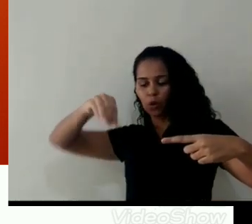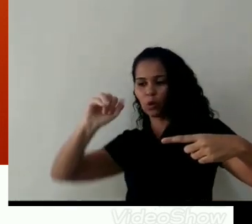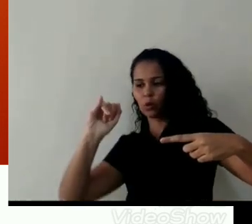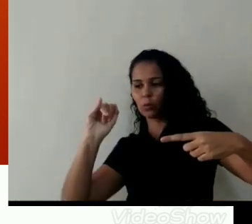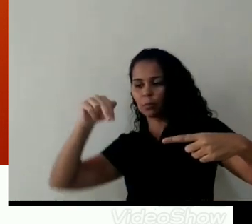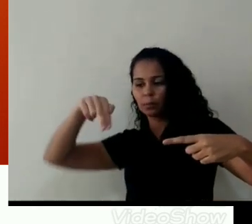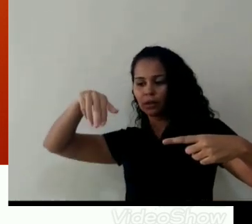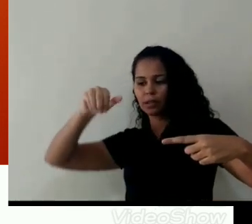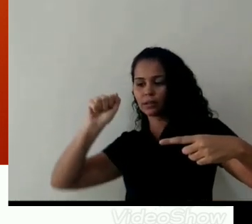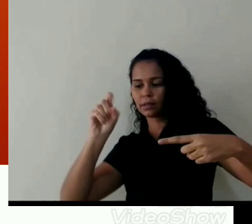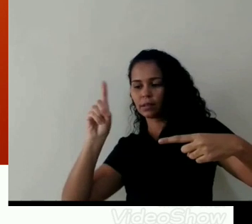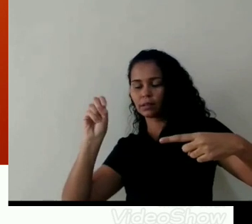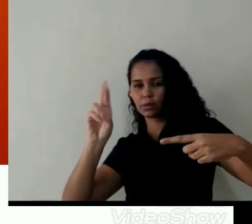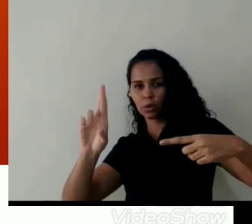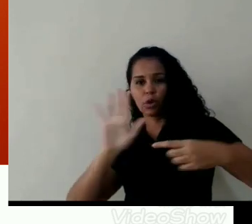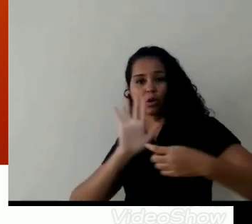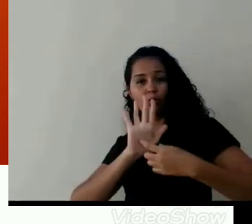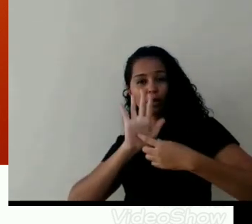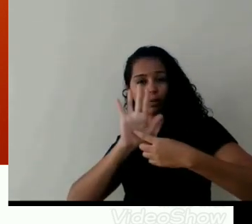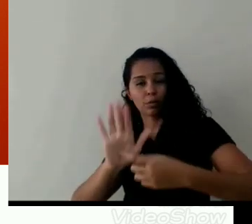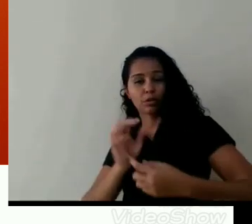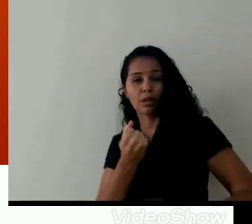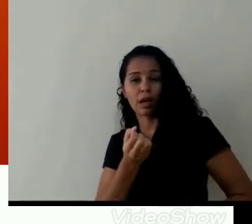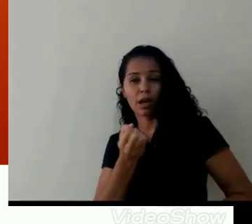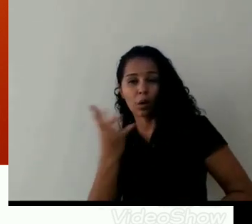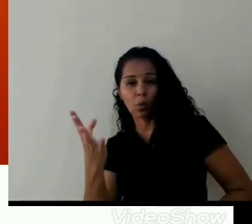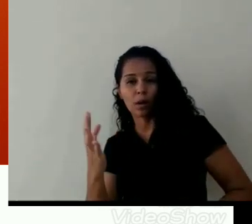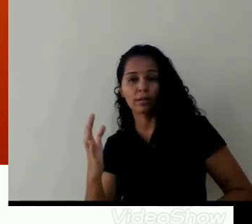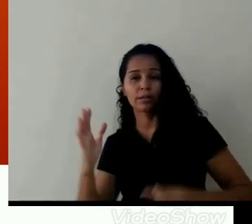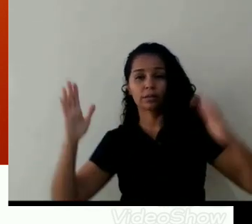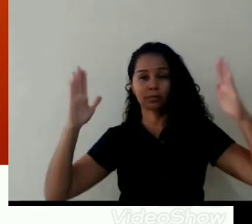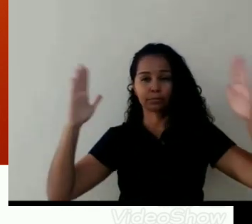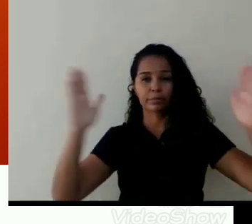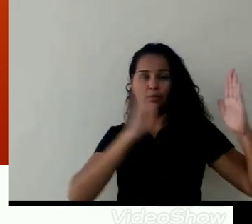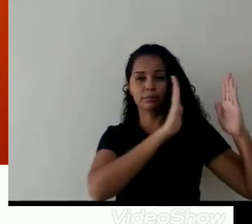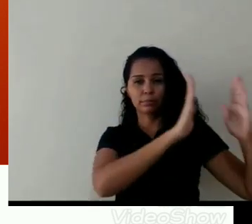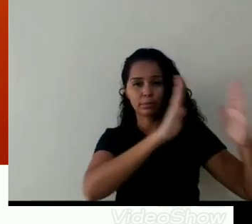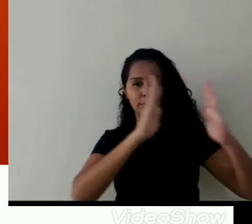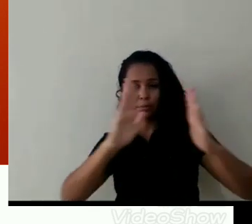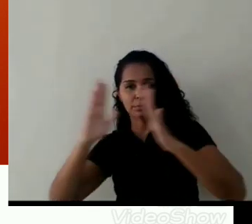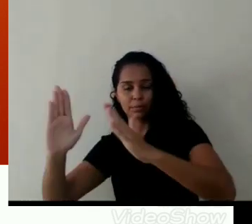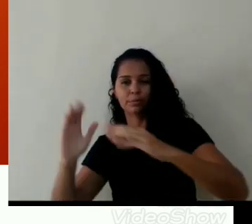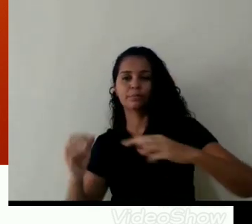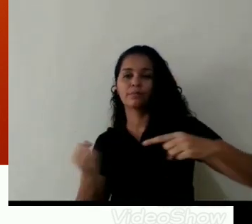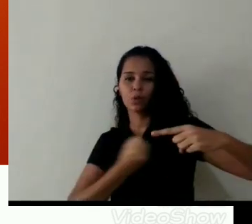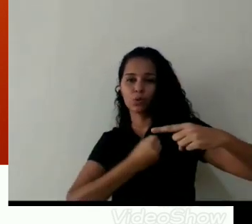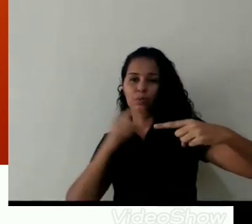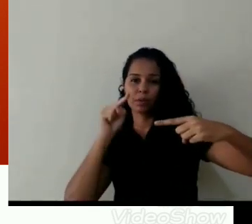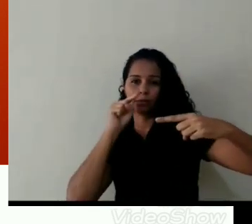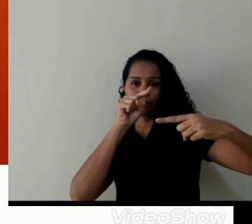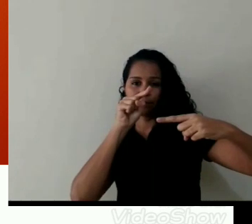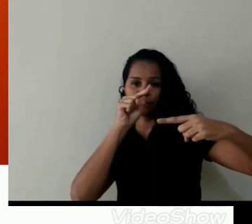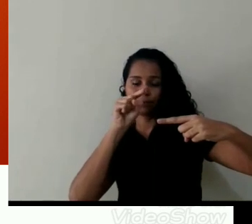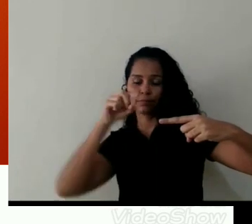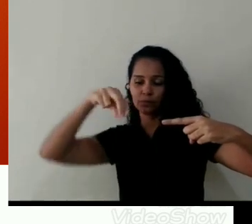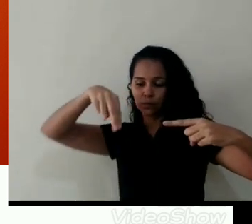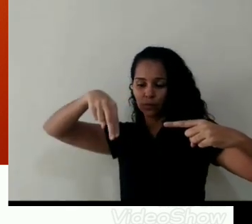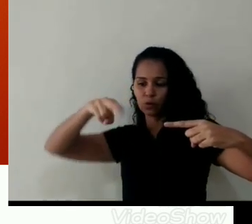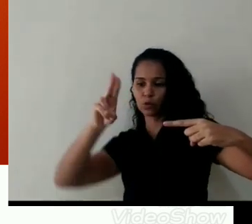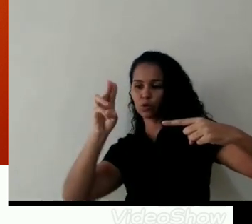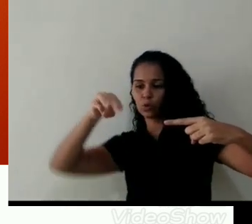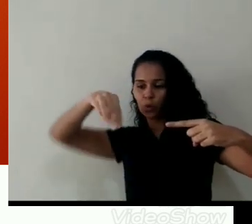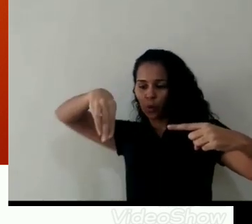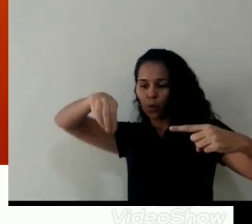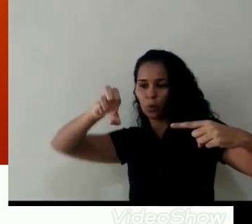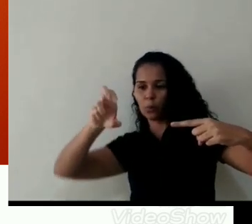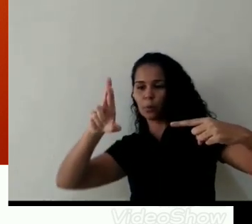gente em quantas partes o inteiro foi dividido. E o número de cima é chamado de numerador e ele vai